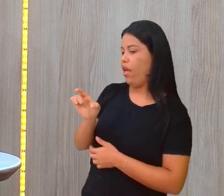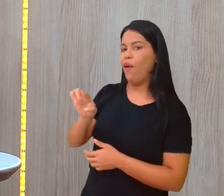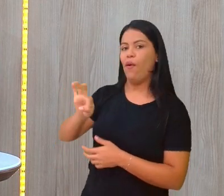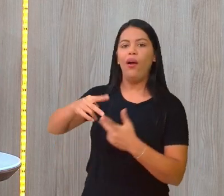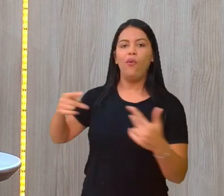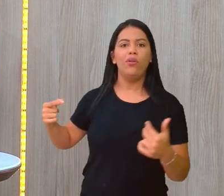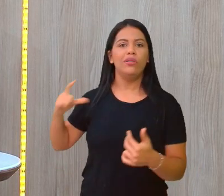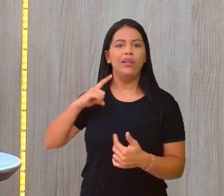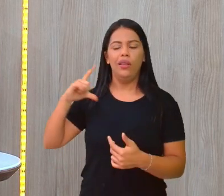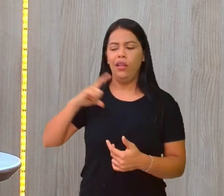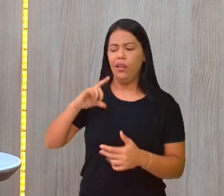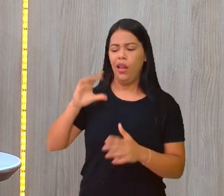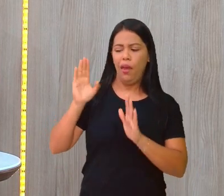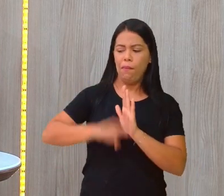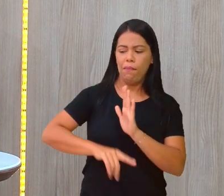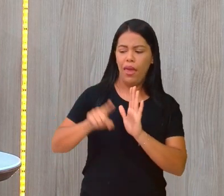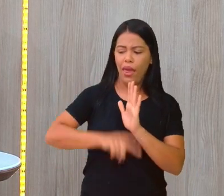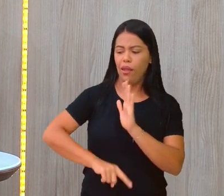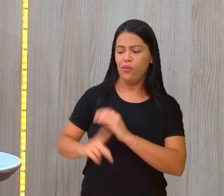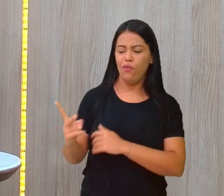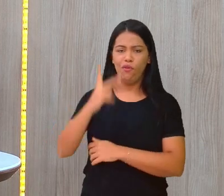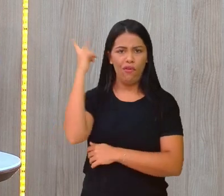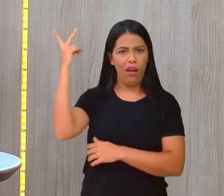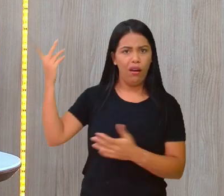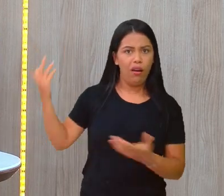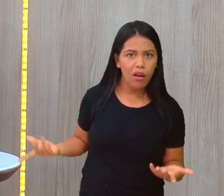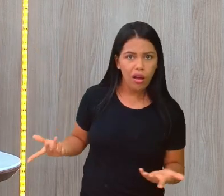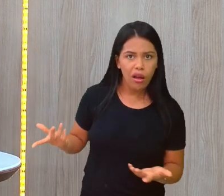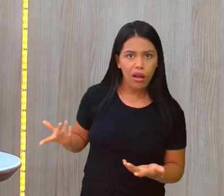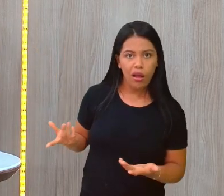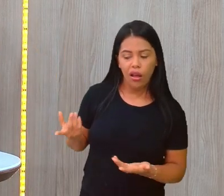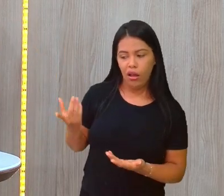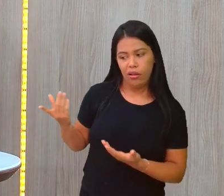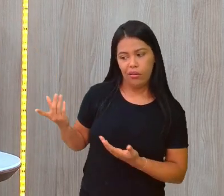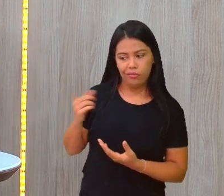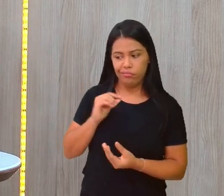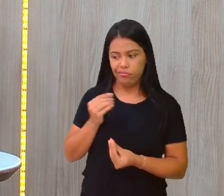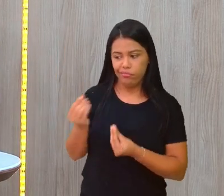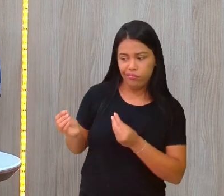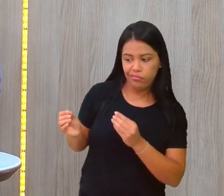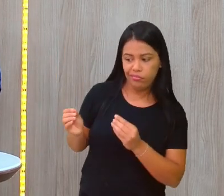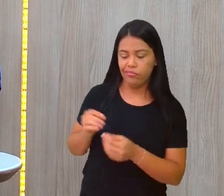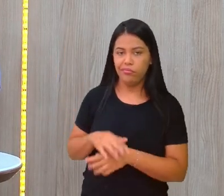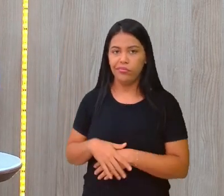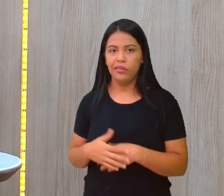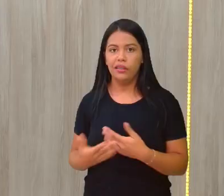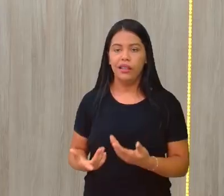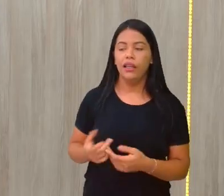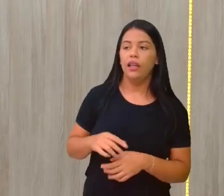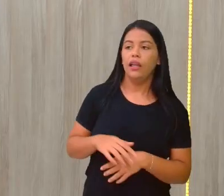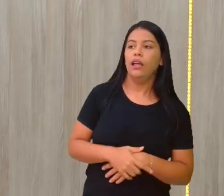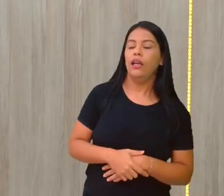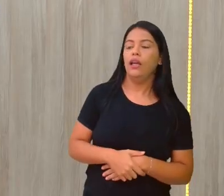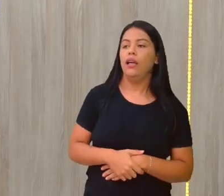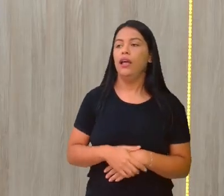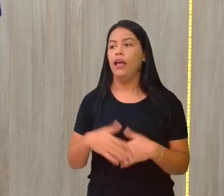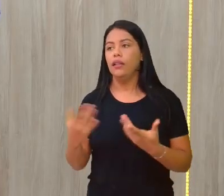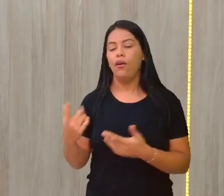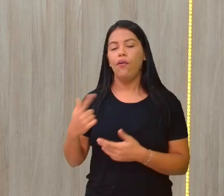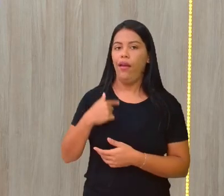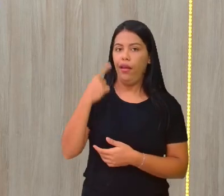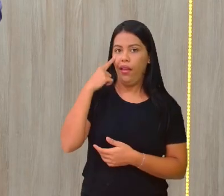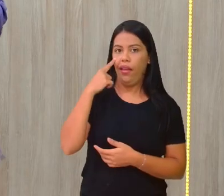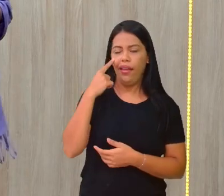tem uma certa... que é divertido, mas no sentido pejorativo. Exato. Né? E é engraçado porque eu,